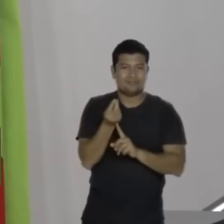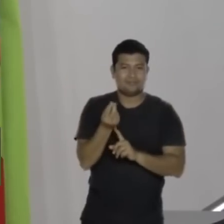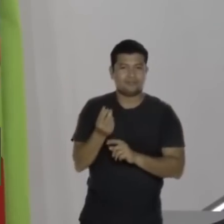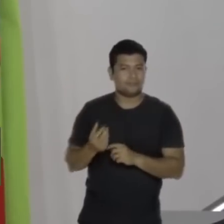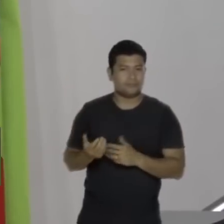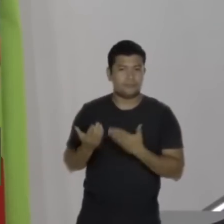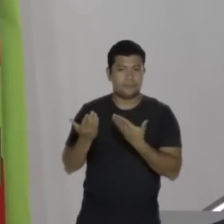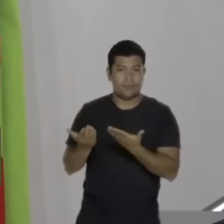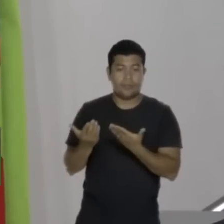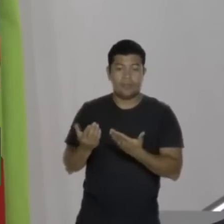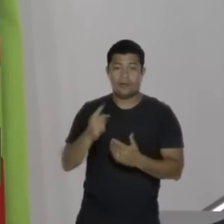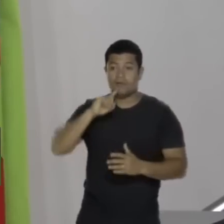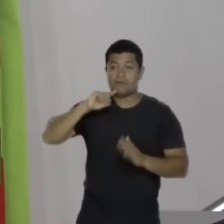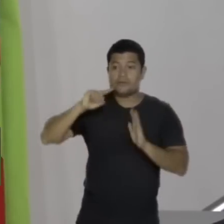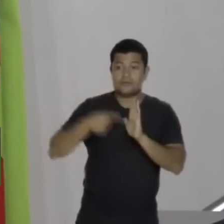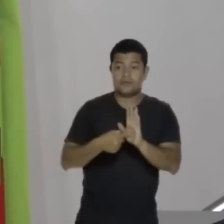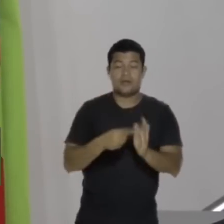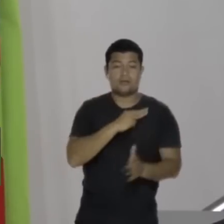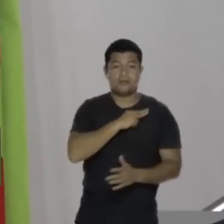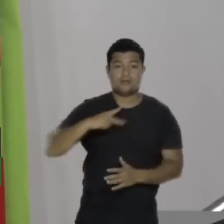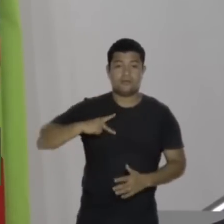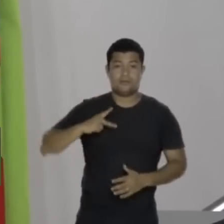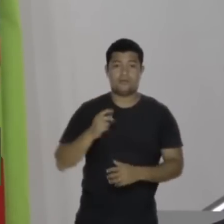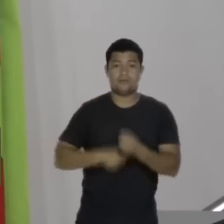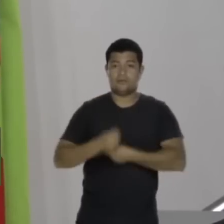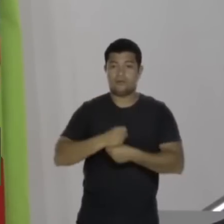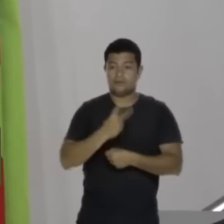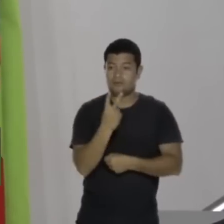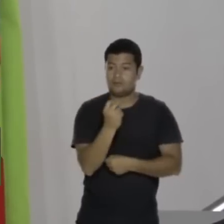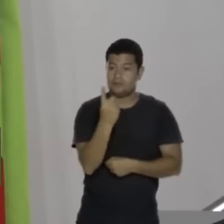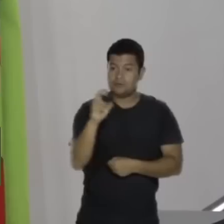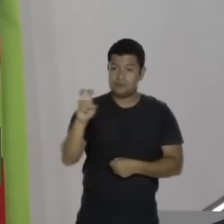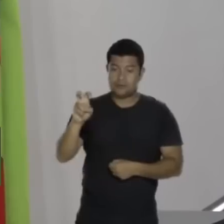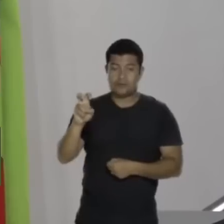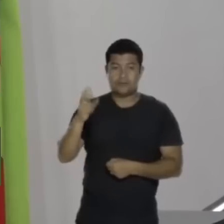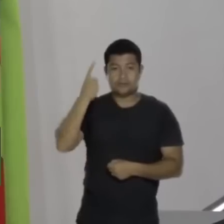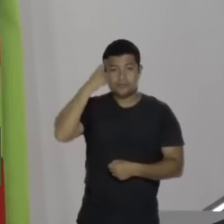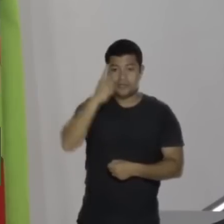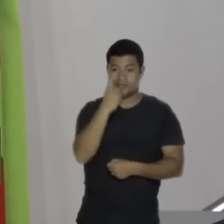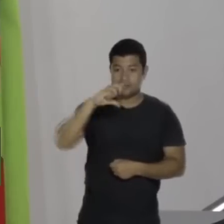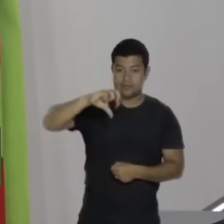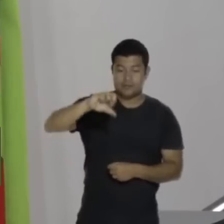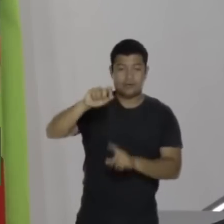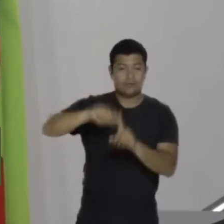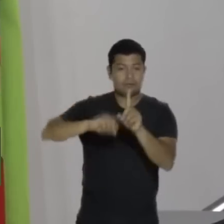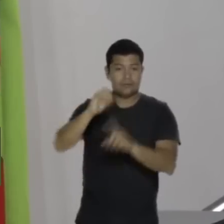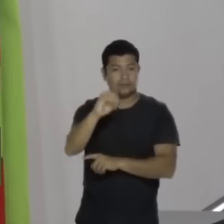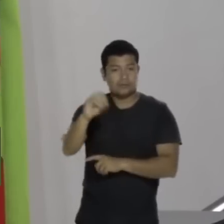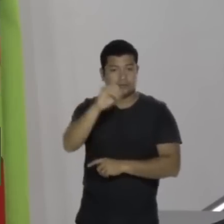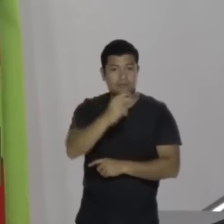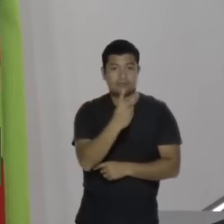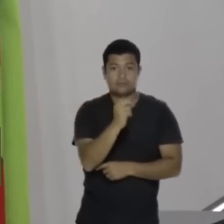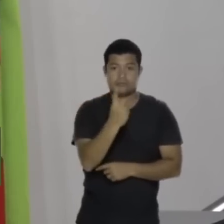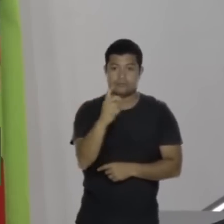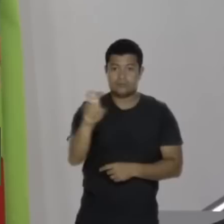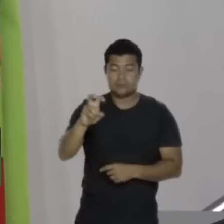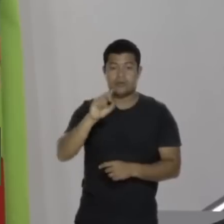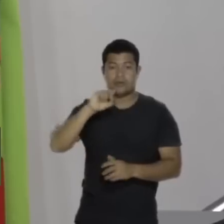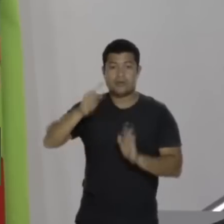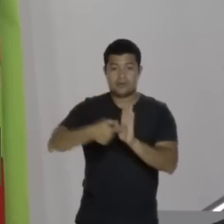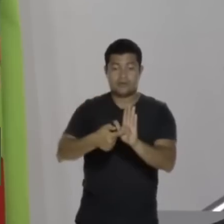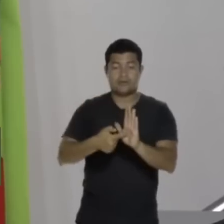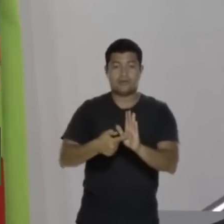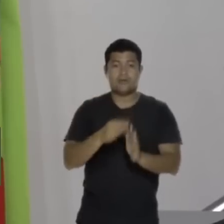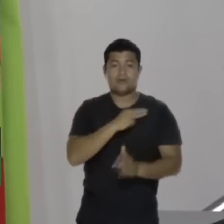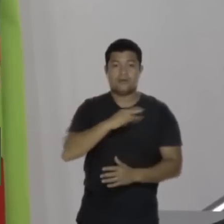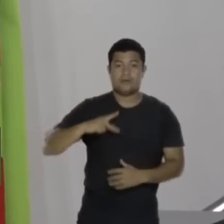denunciados pelo Ministério Público em 2015, no dia 19 de outubro de 2015. Então, a denúncia do Ministério Público avançou